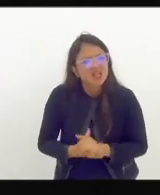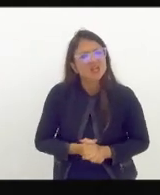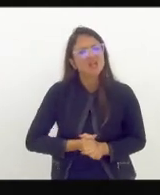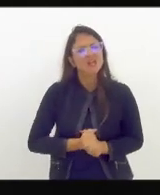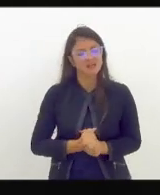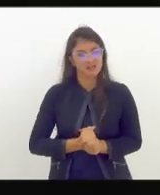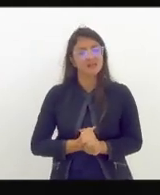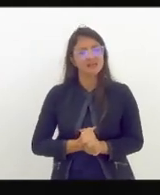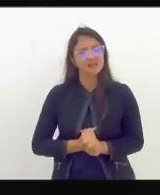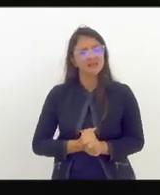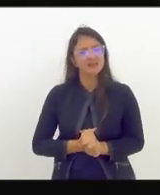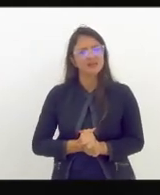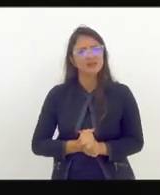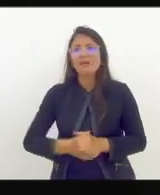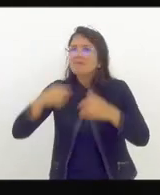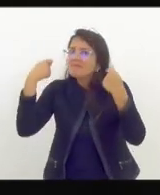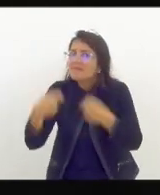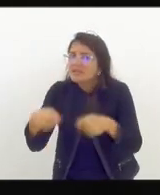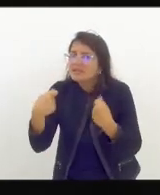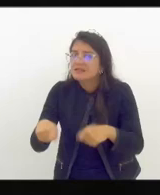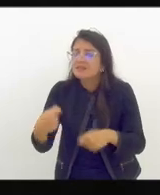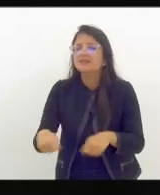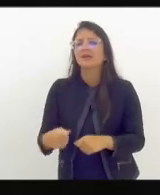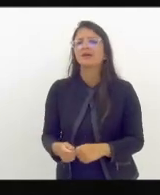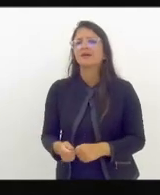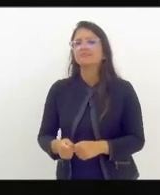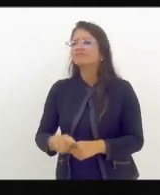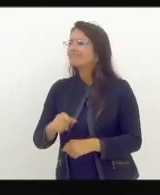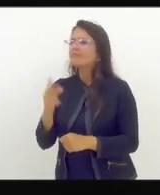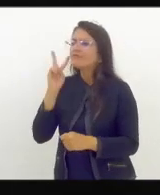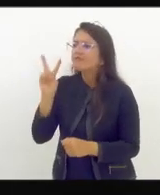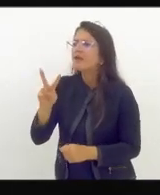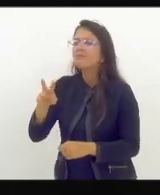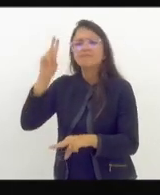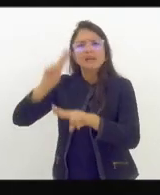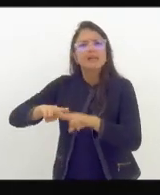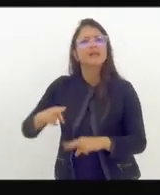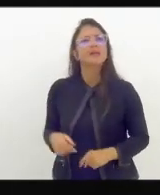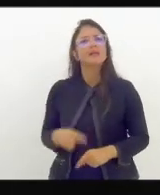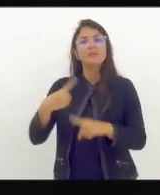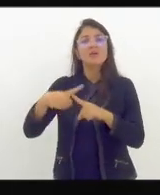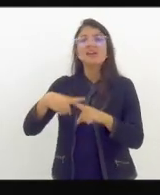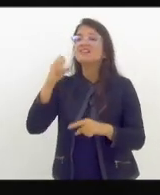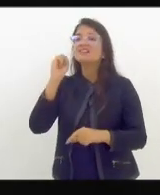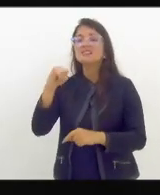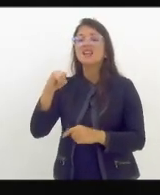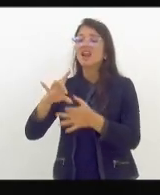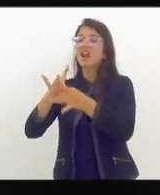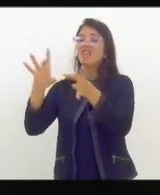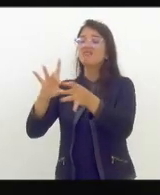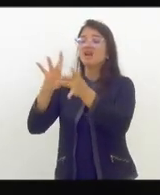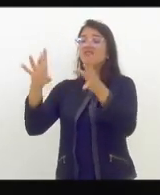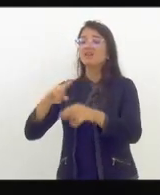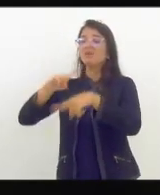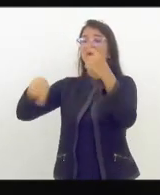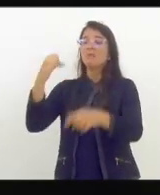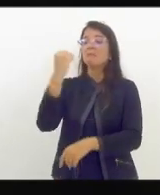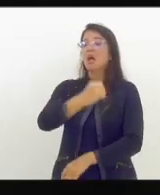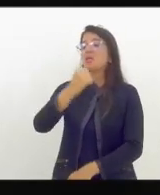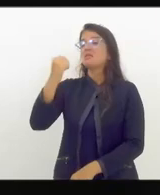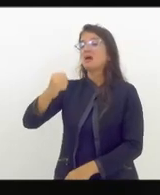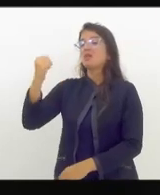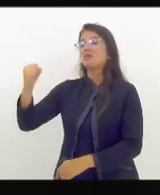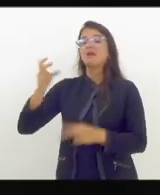as providências, ele matará quantas mais até que seja preso? Quantas mais mulheres esse